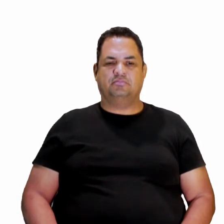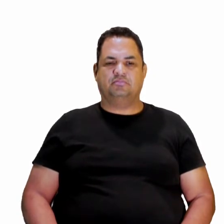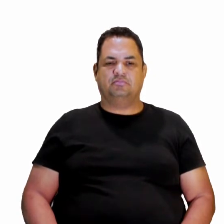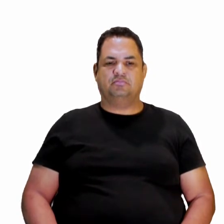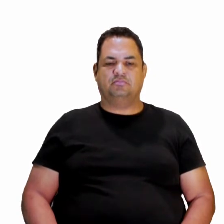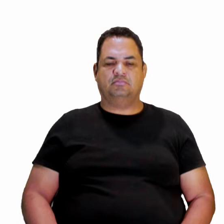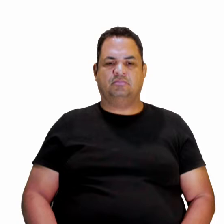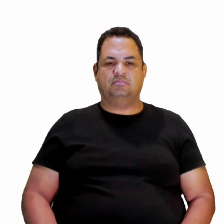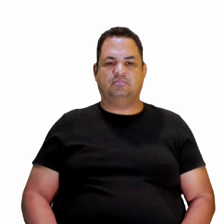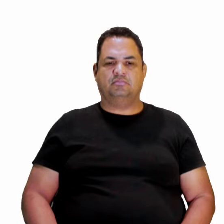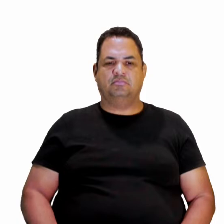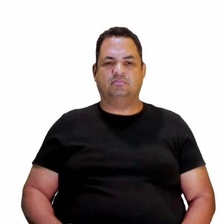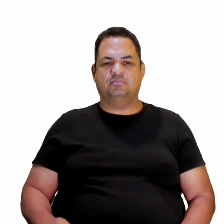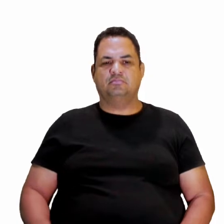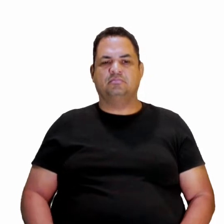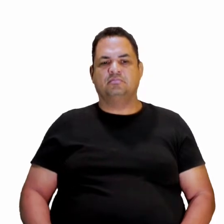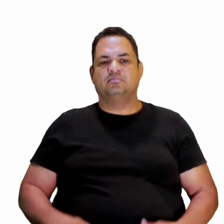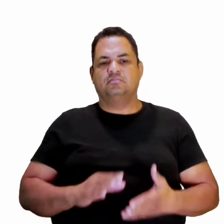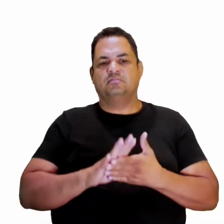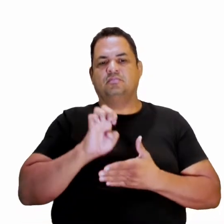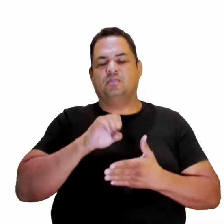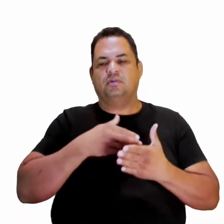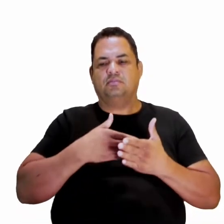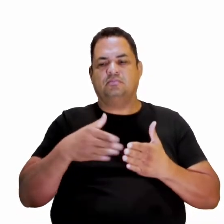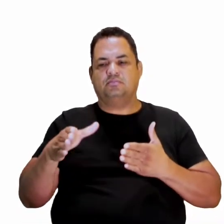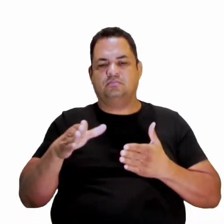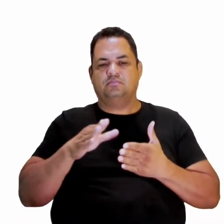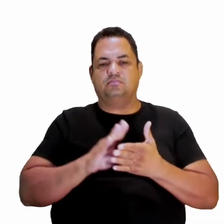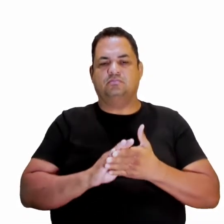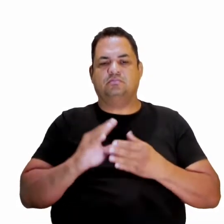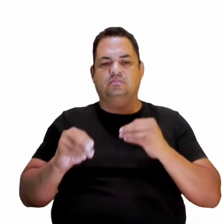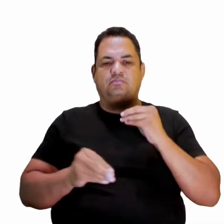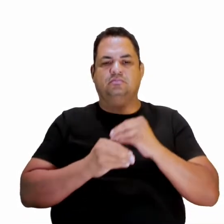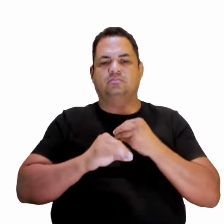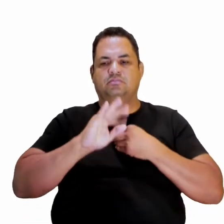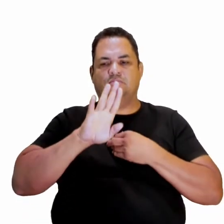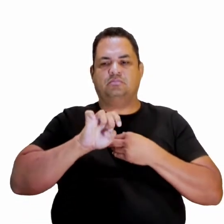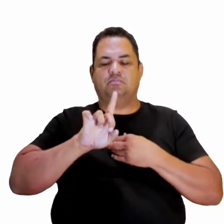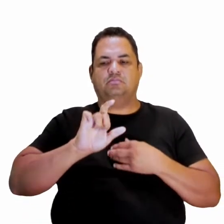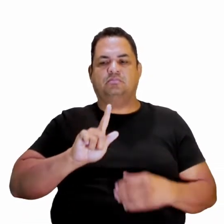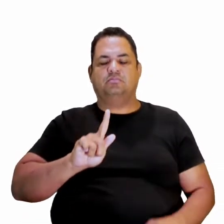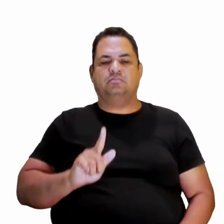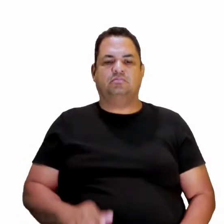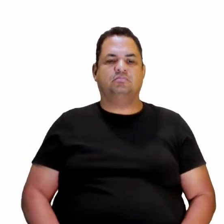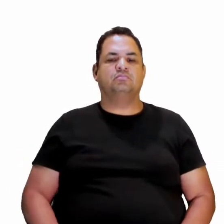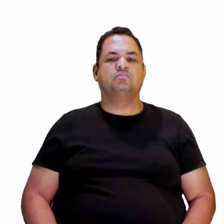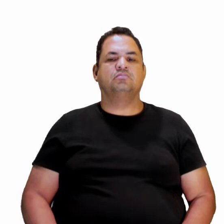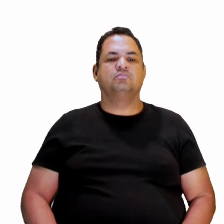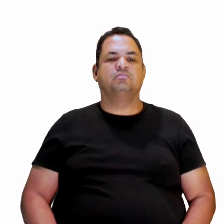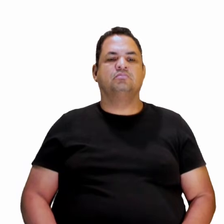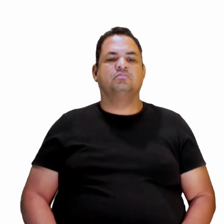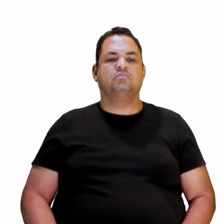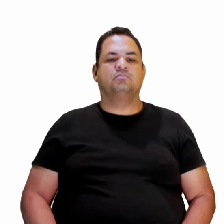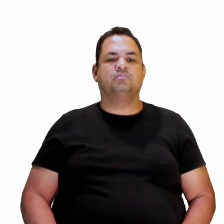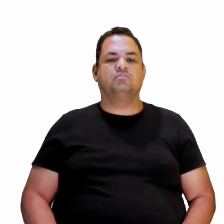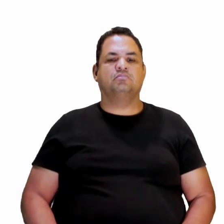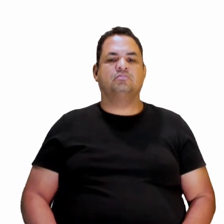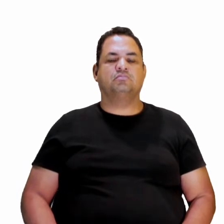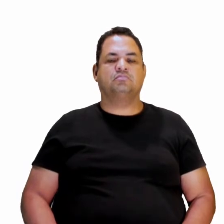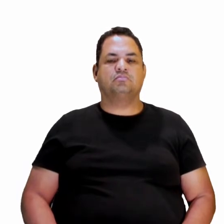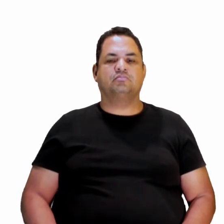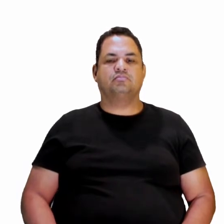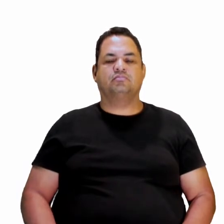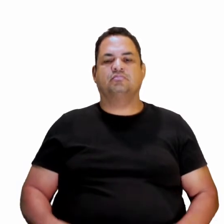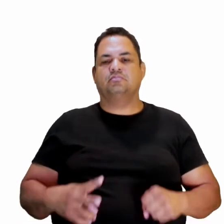becoming, tornando, certo? E a próxima, que é o verbo rise. O verbo rise, que é o